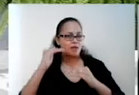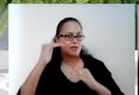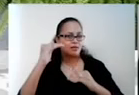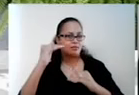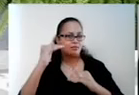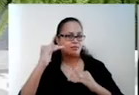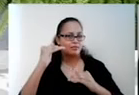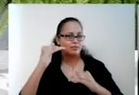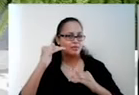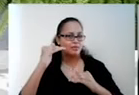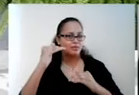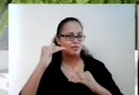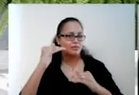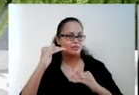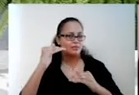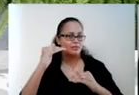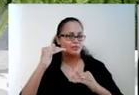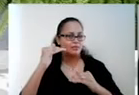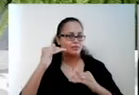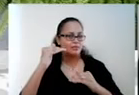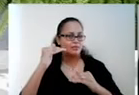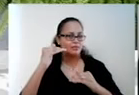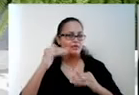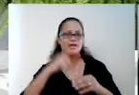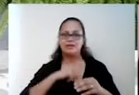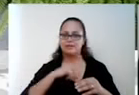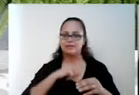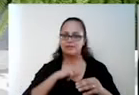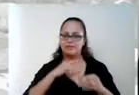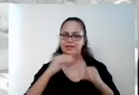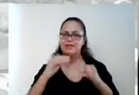após o crescimento dessa estrutura, forma uma samambaia adulta.